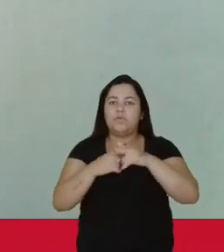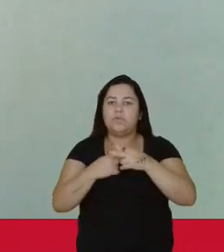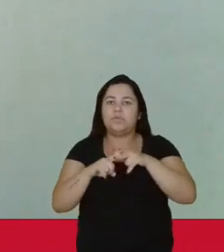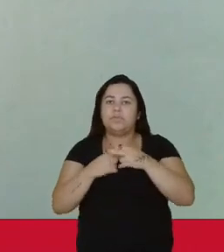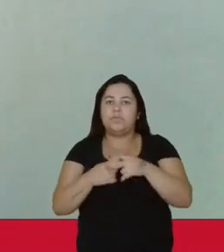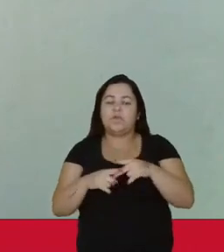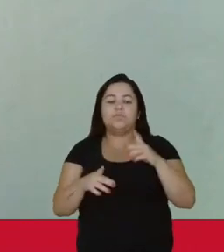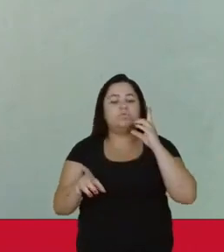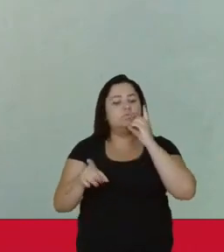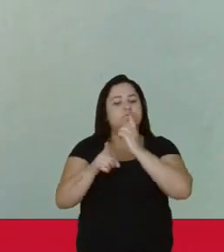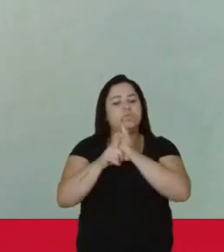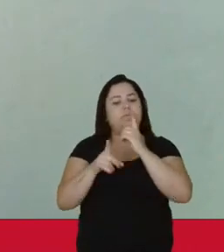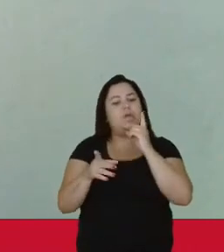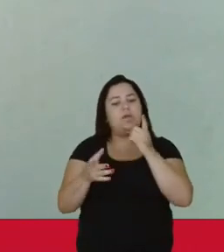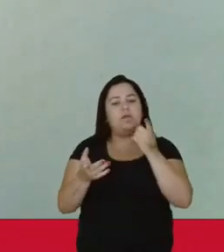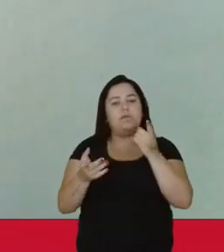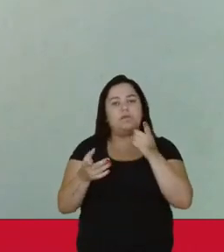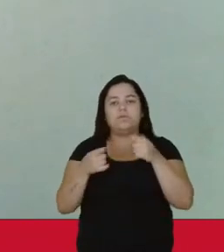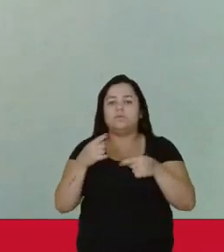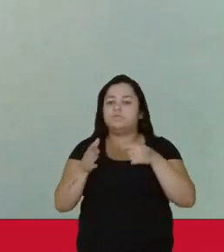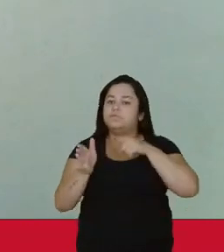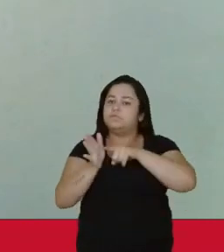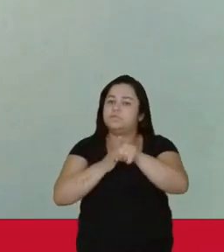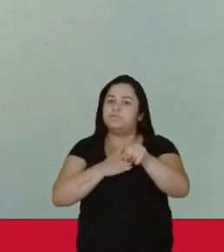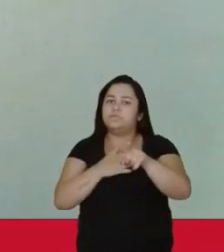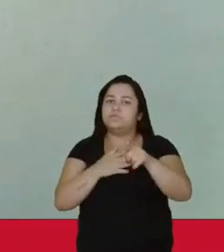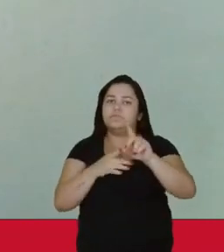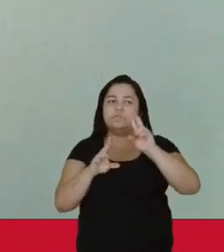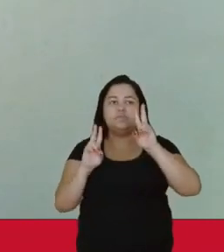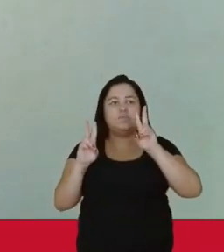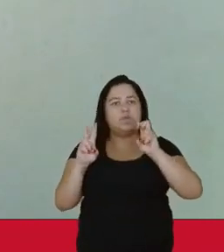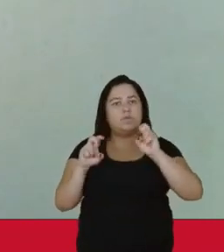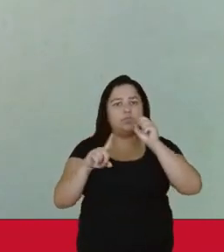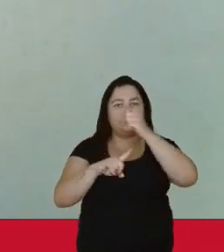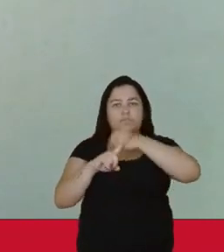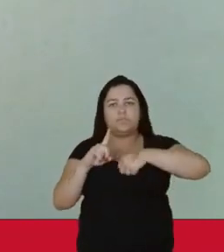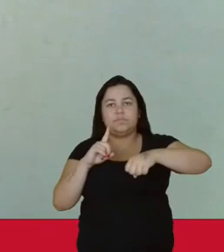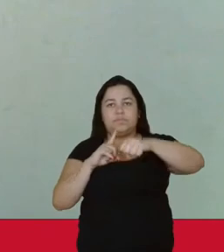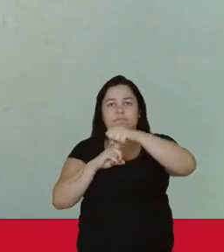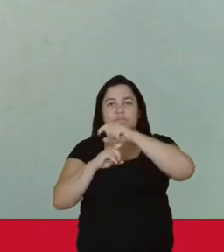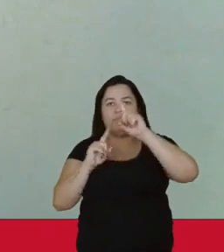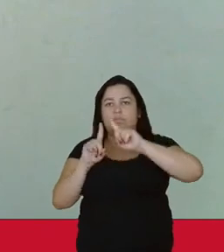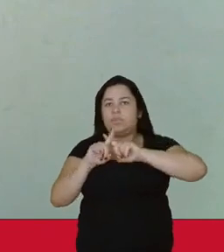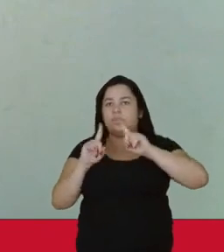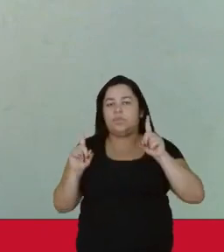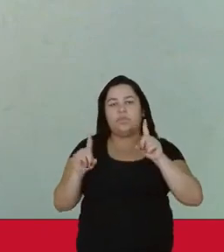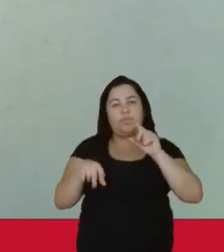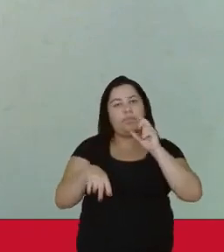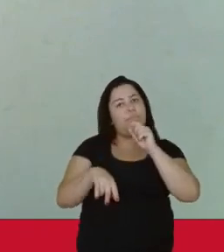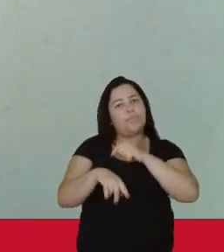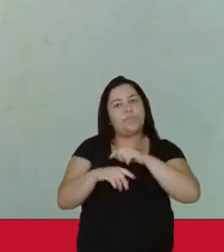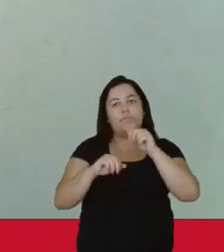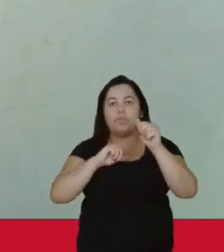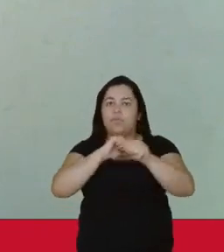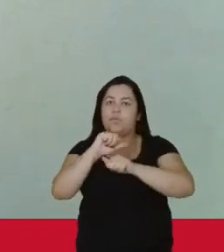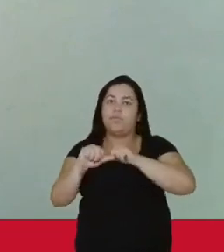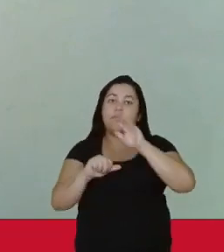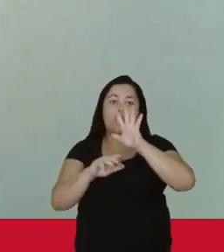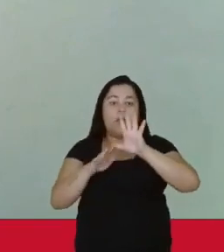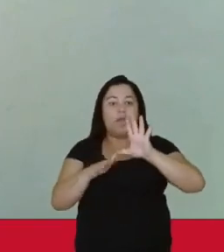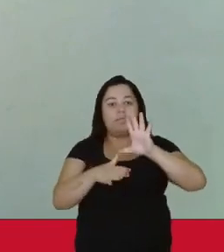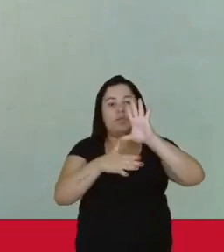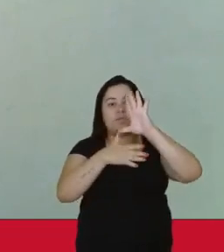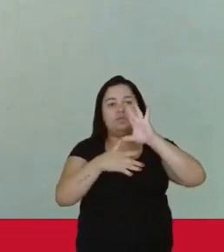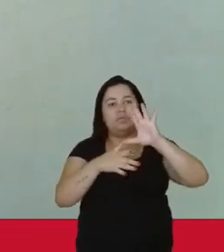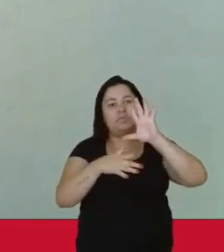para descobrir, para questionar, para falar sobre a sociedade, mas o tempo mudou, a gente está na América Latina, a gente